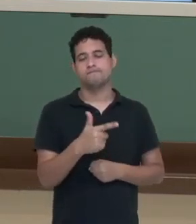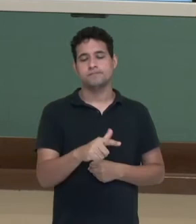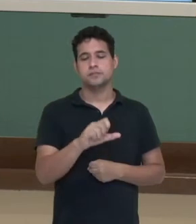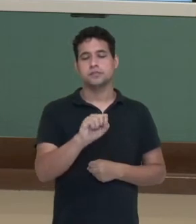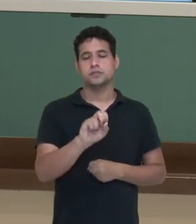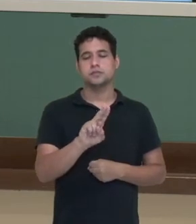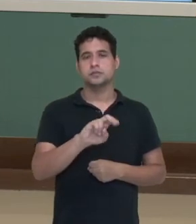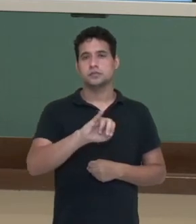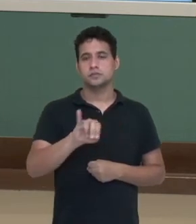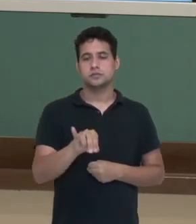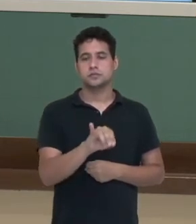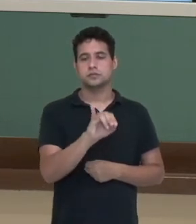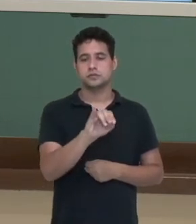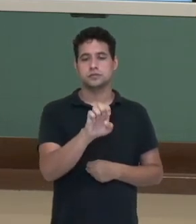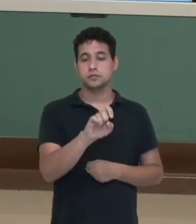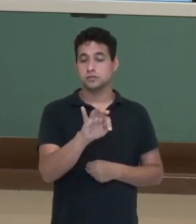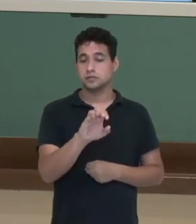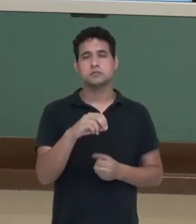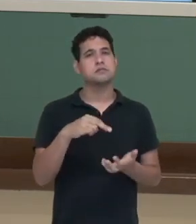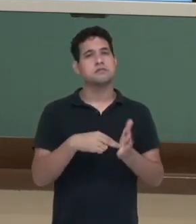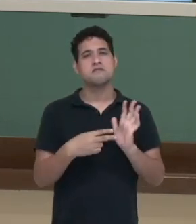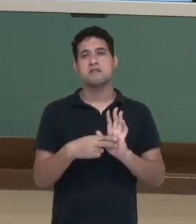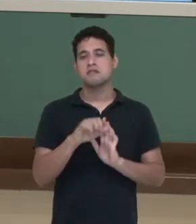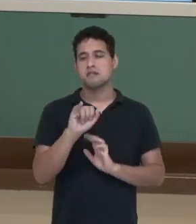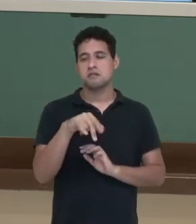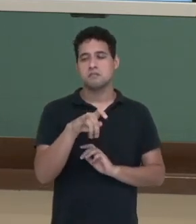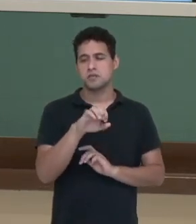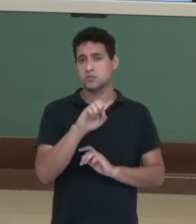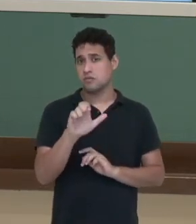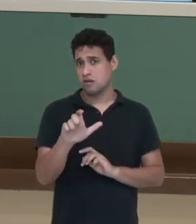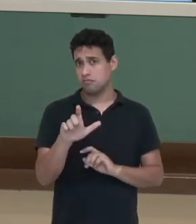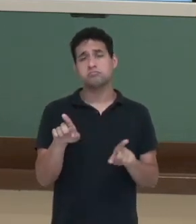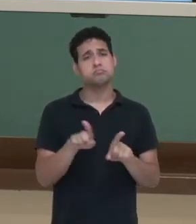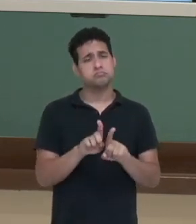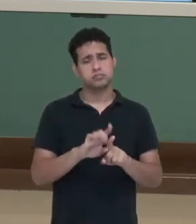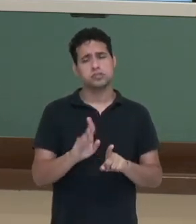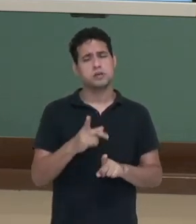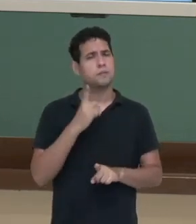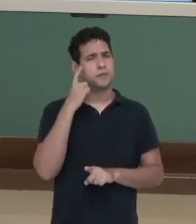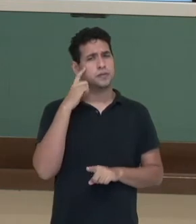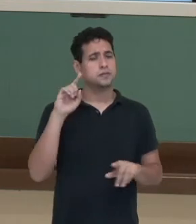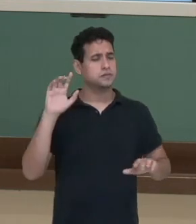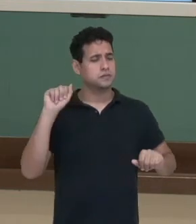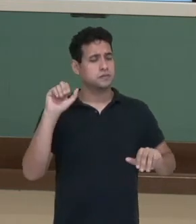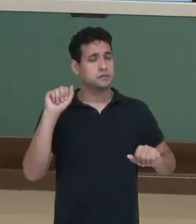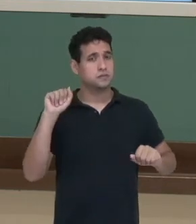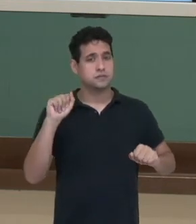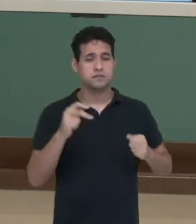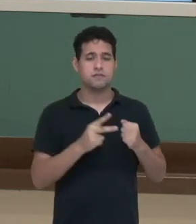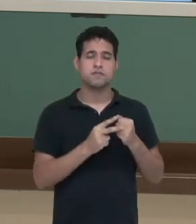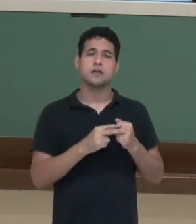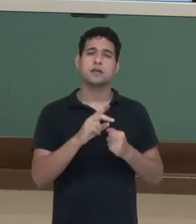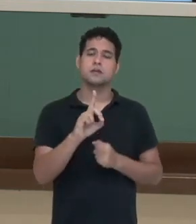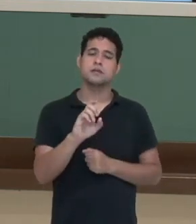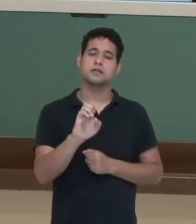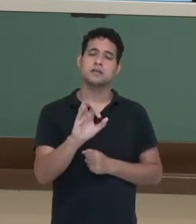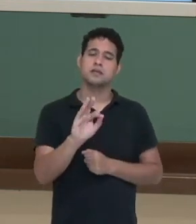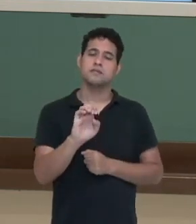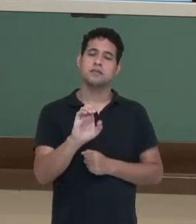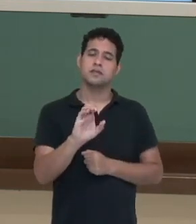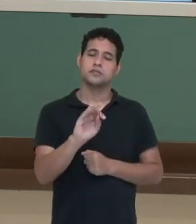sujeito, são impessoais e também a gente considera em espanhol verbos defectivos,